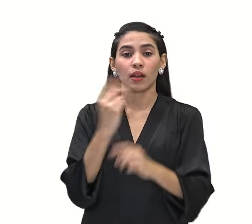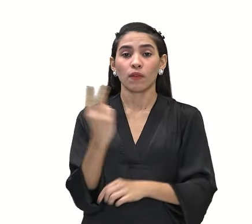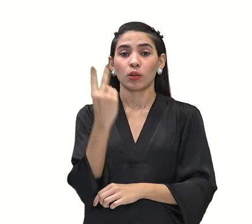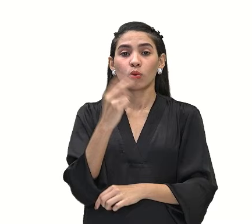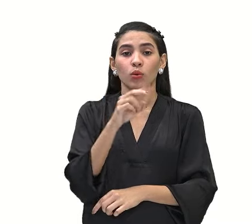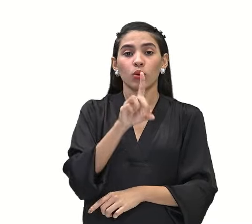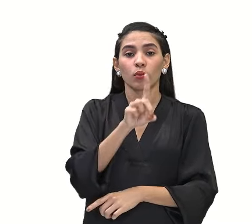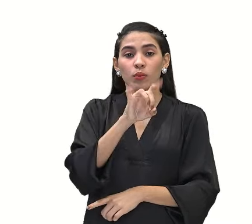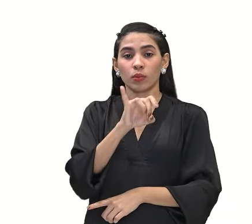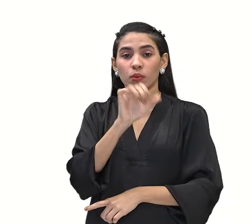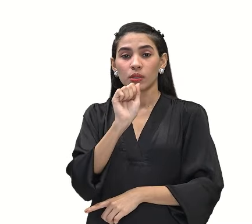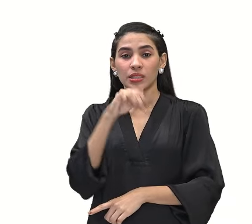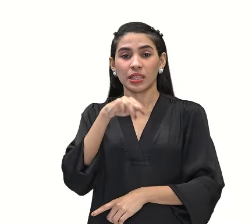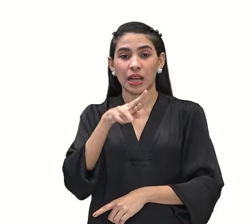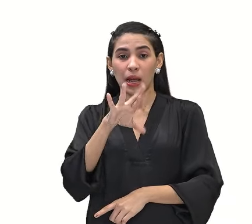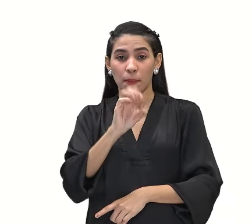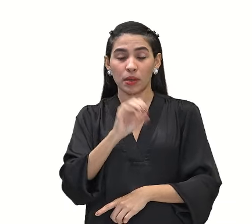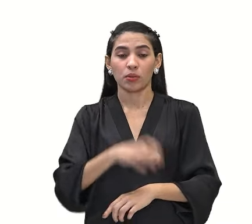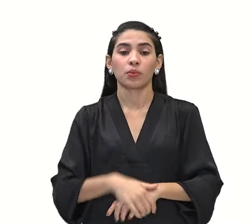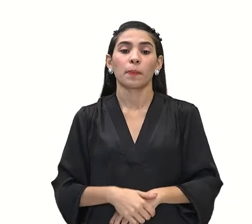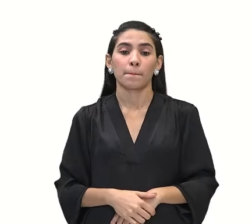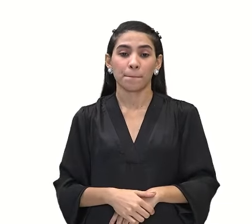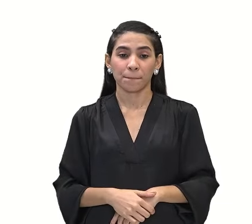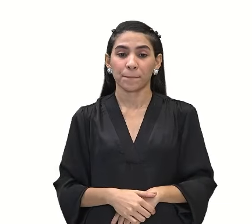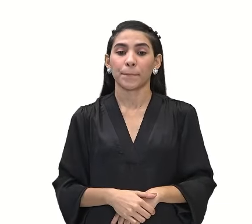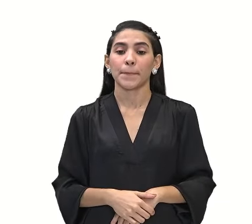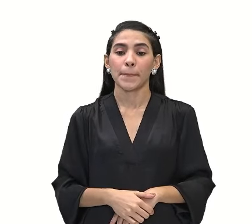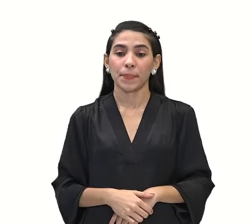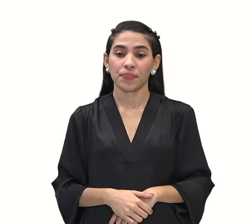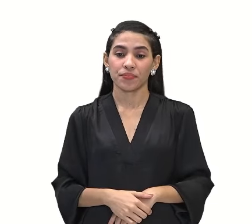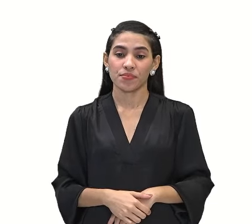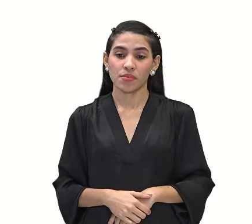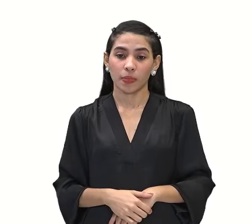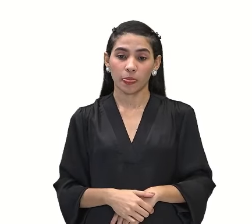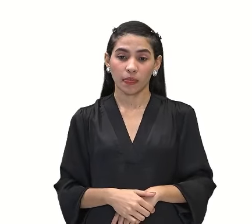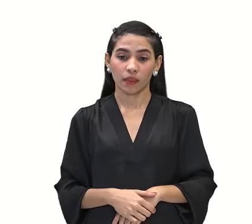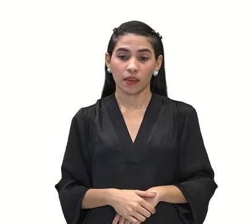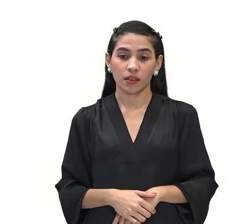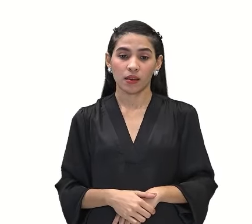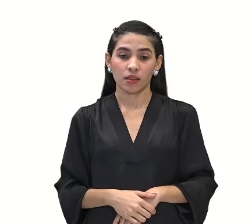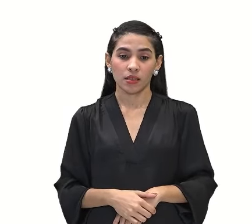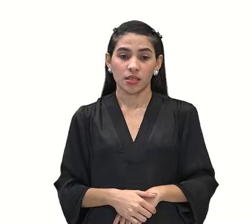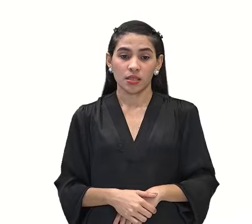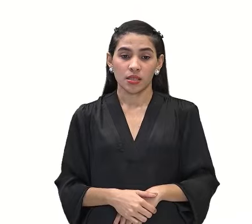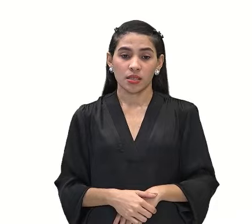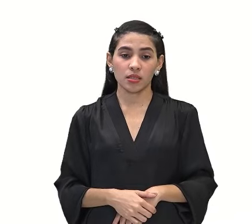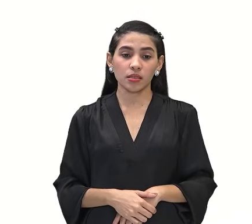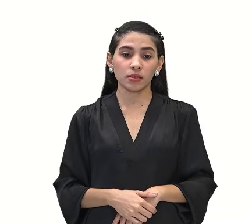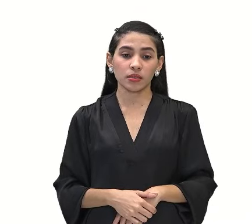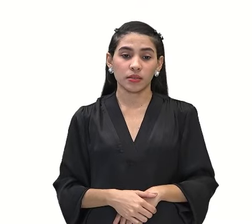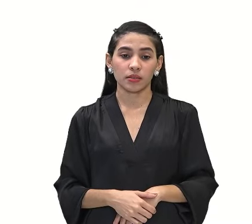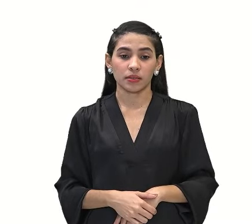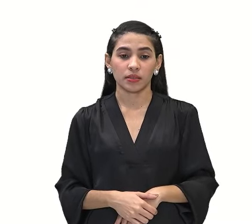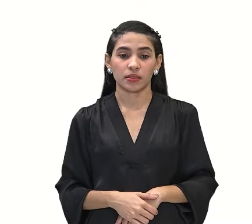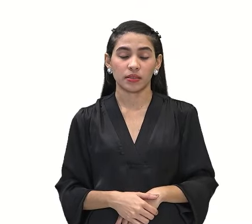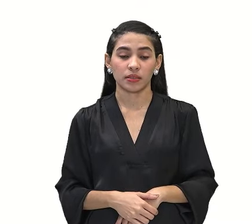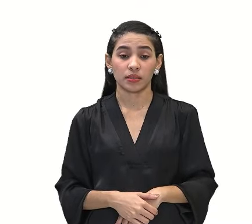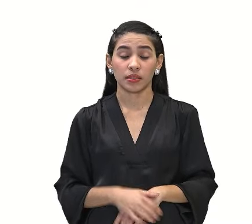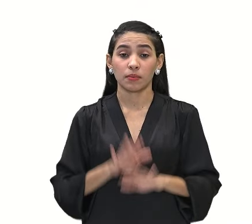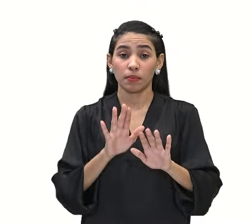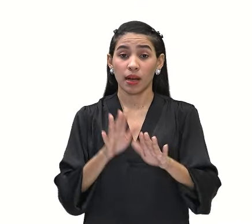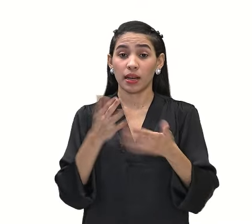ora na nossa situação problema ele tá dizendo que esse diâmetro ele mede 20